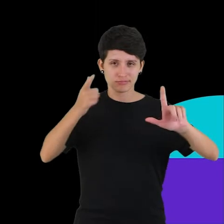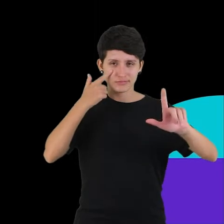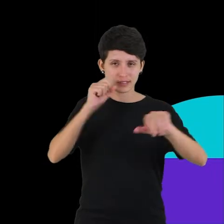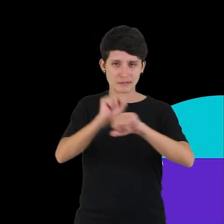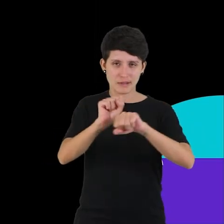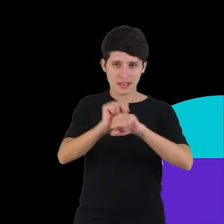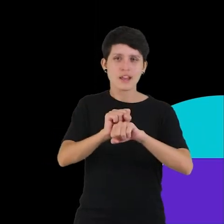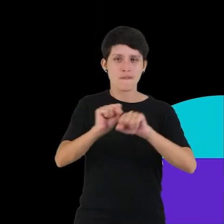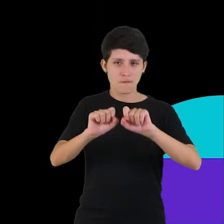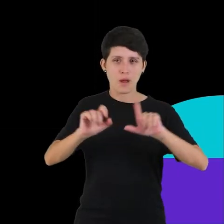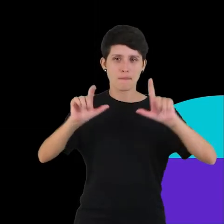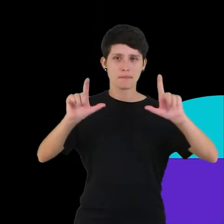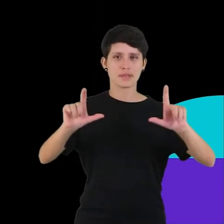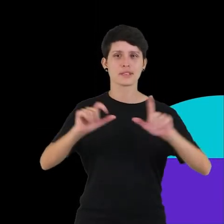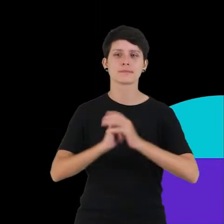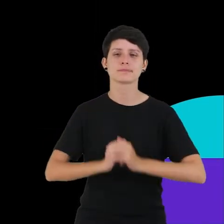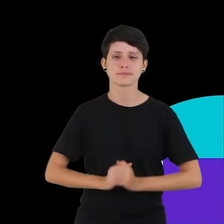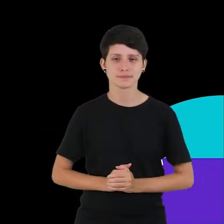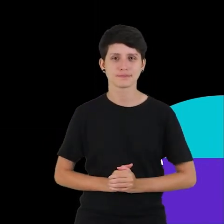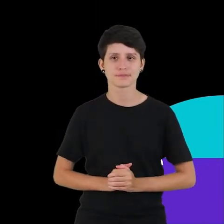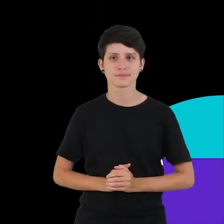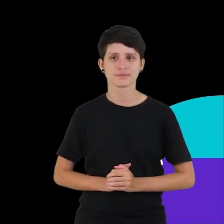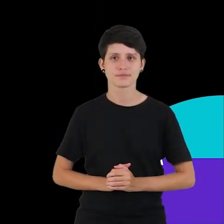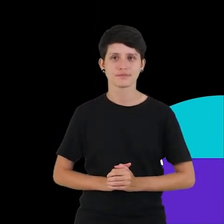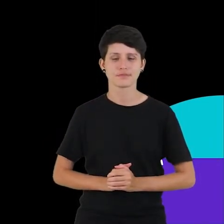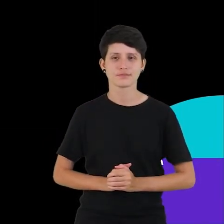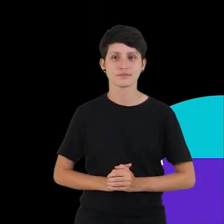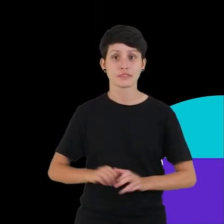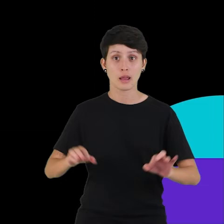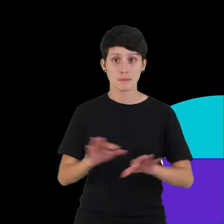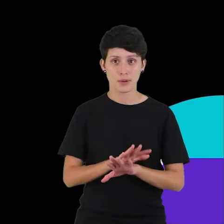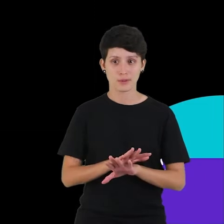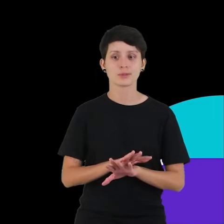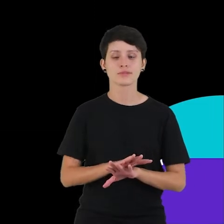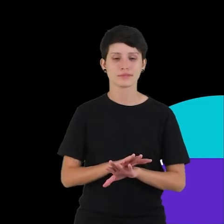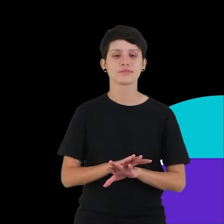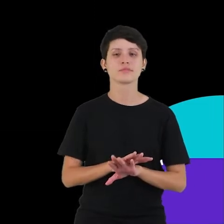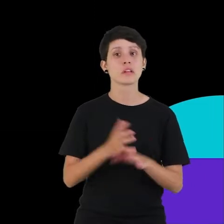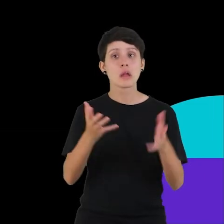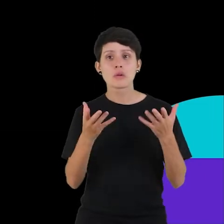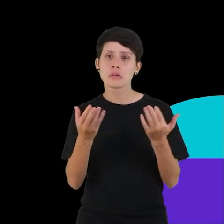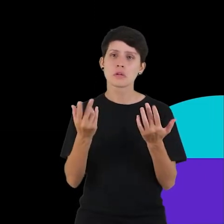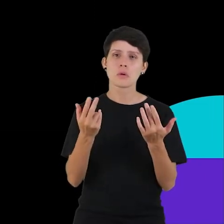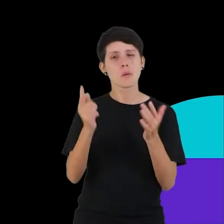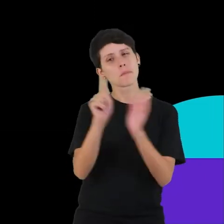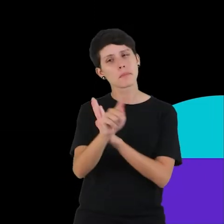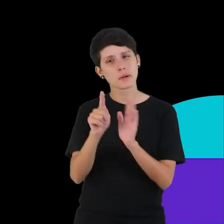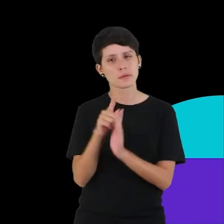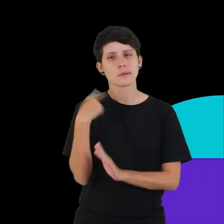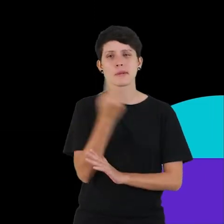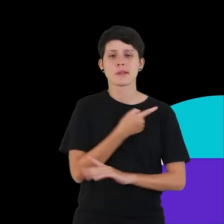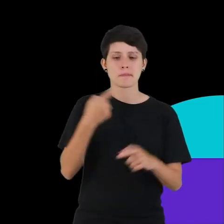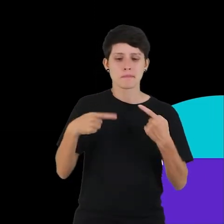Beleza. Então, esse é um videozinho, vocês já vão entender por que que eu passei ele, tá? Mas eu queria,